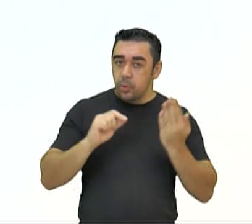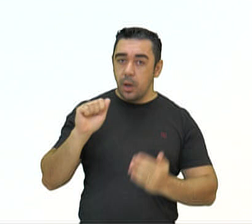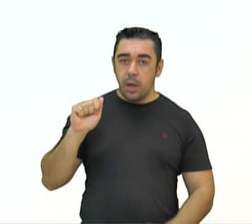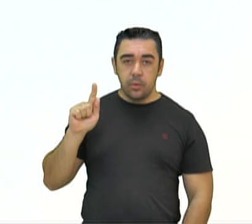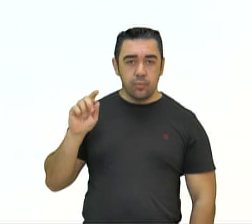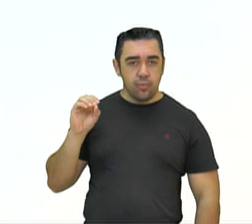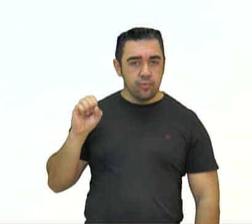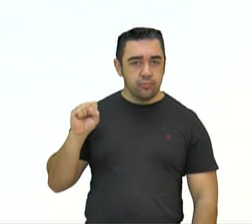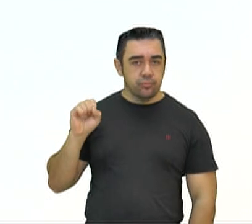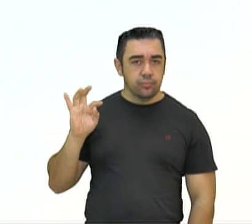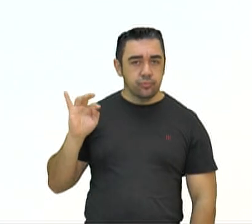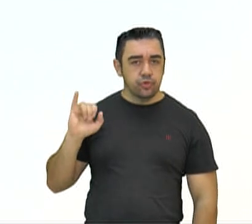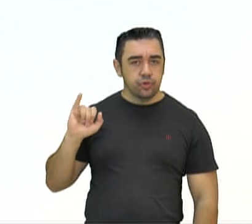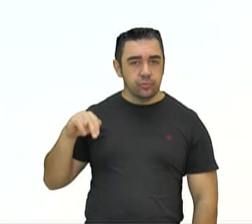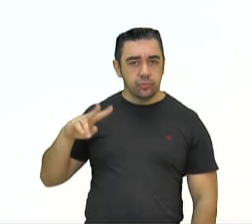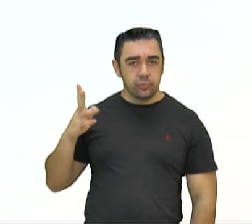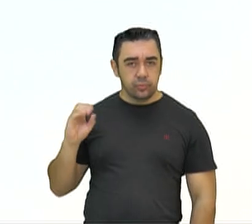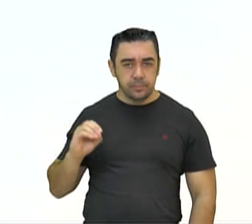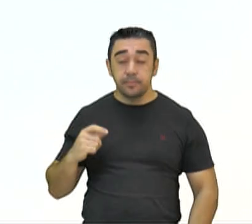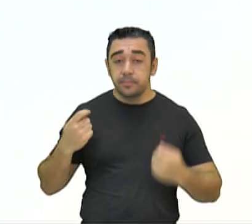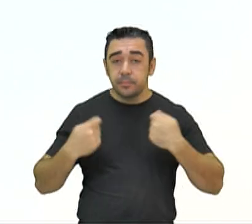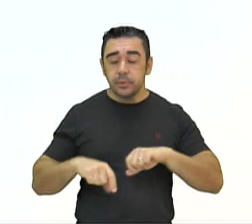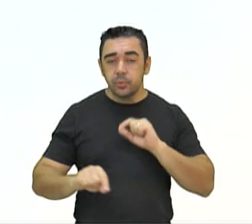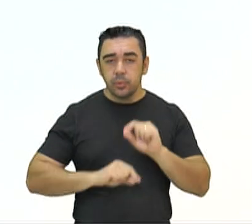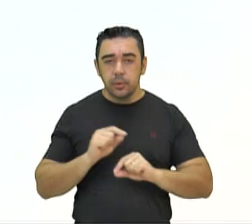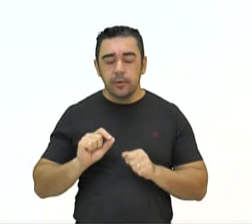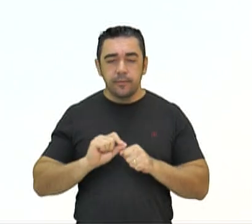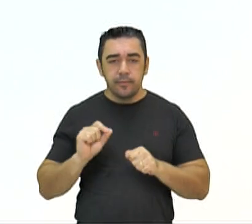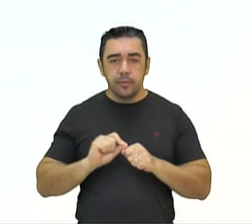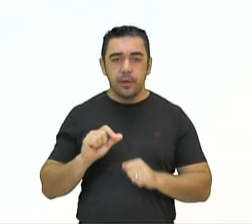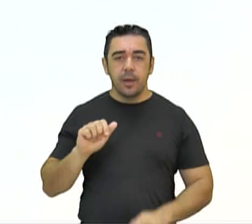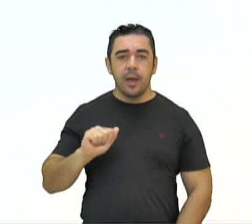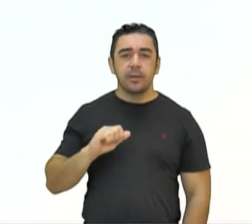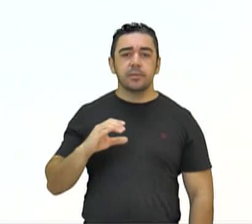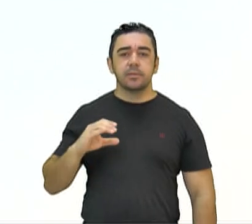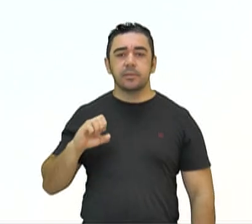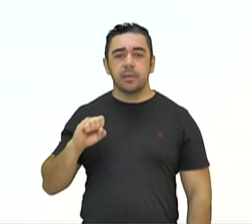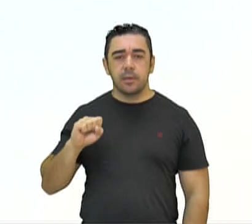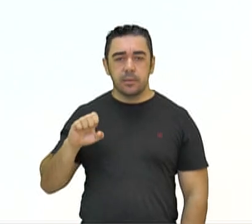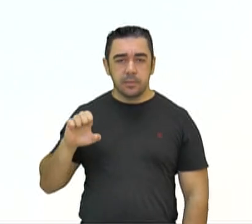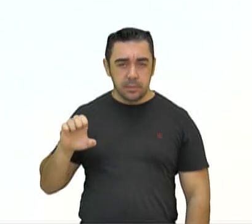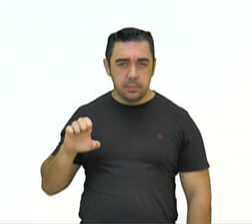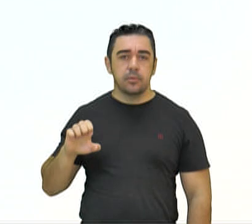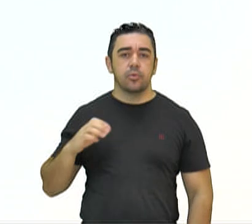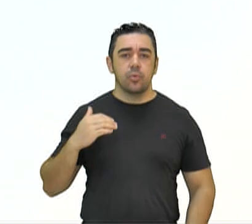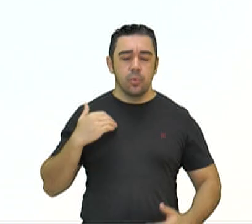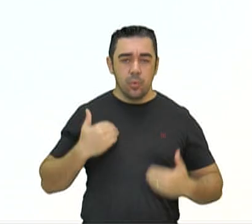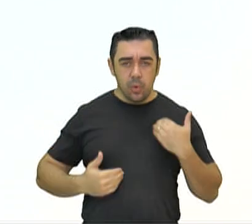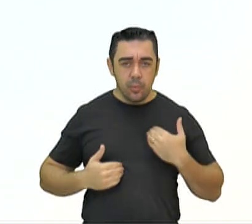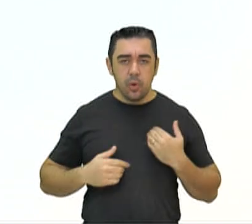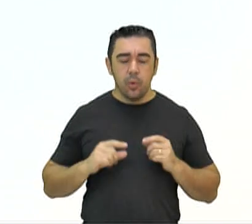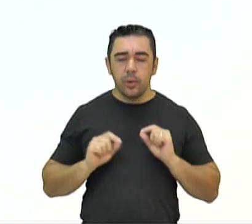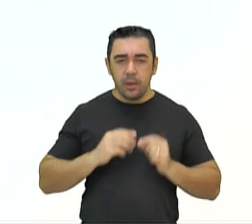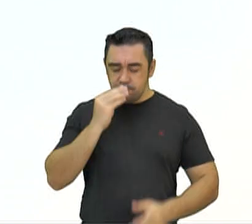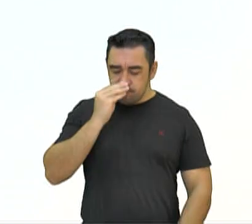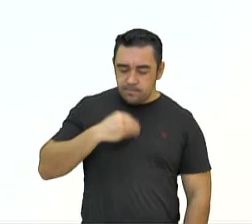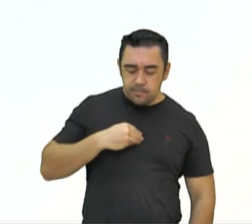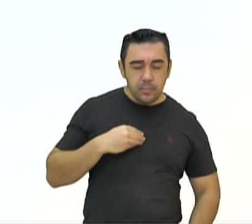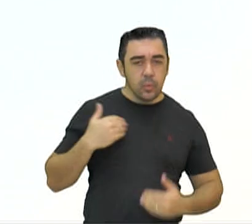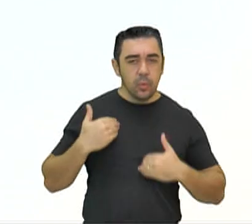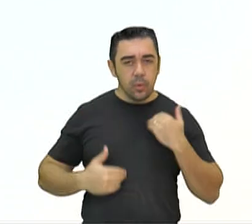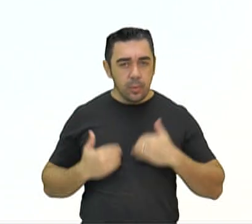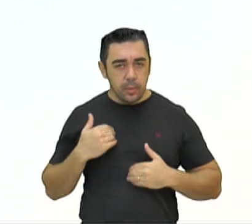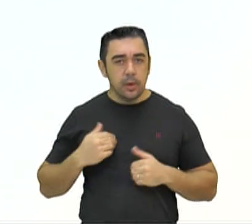Agostinho. É preciso efetuar a ascese do corpo, que é a negação do corpo, assim como agir com